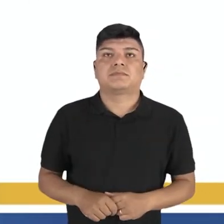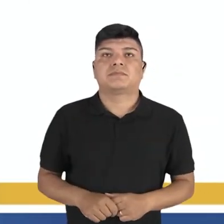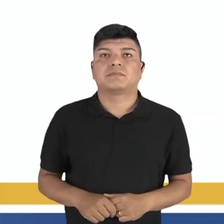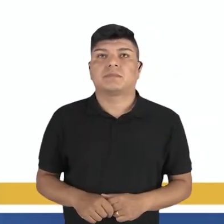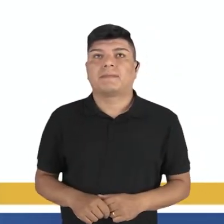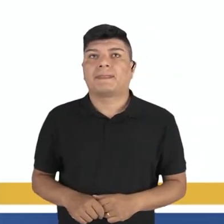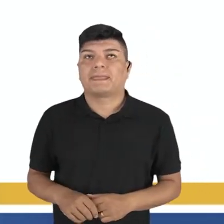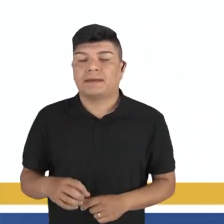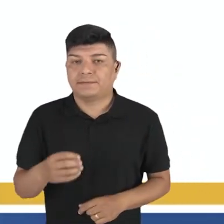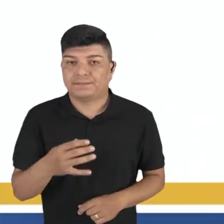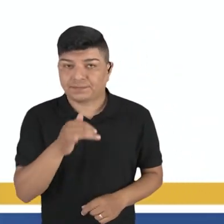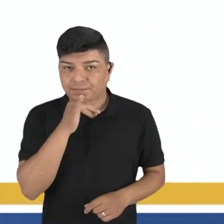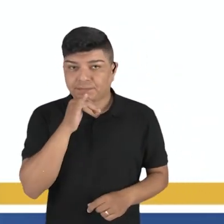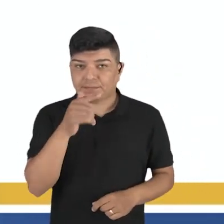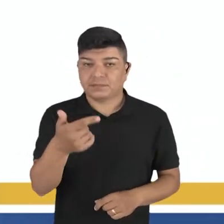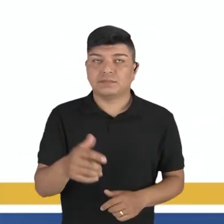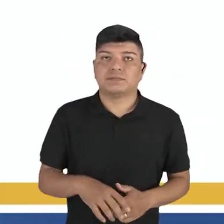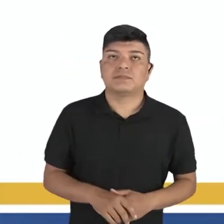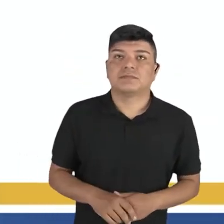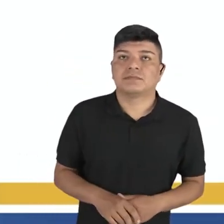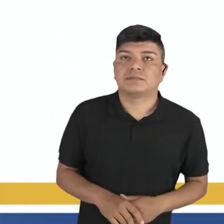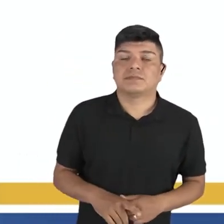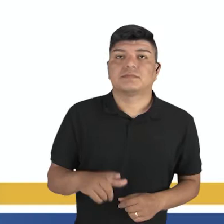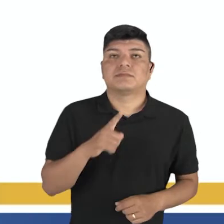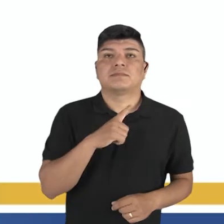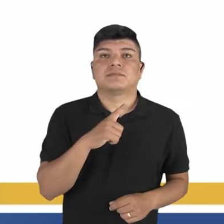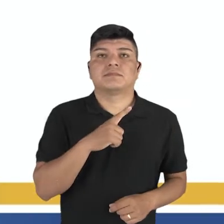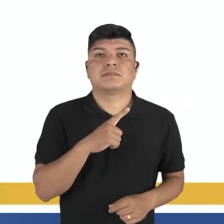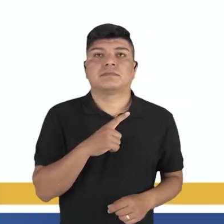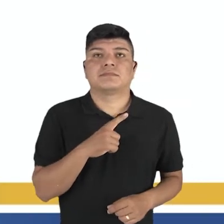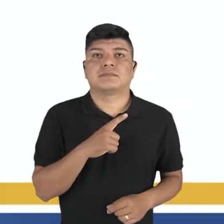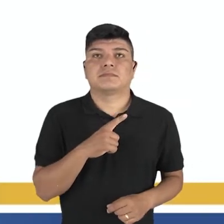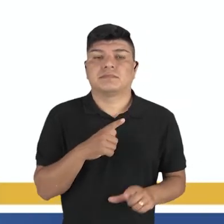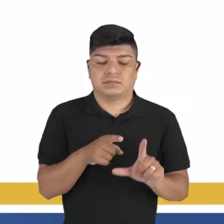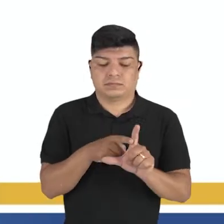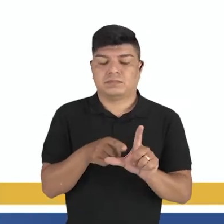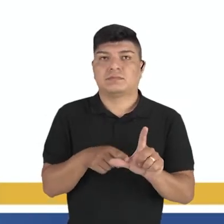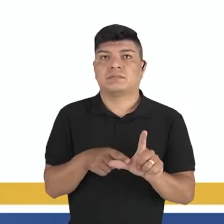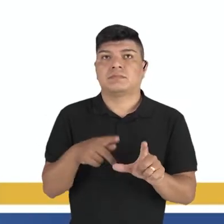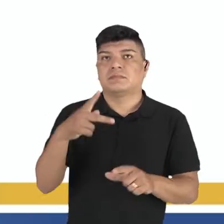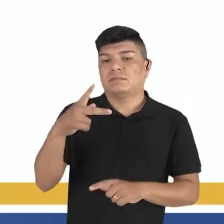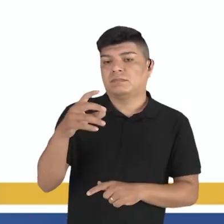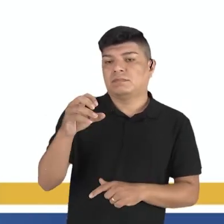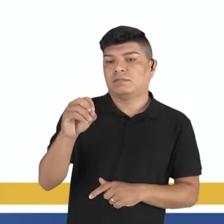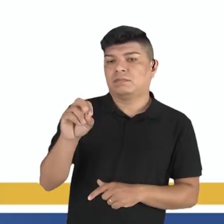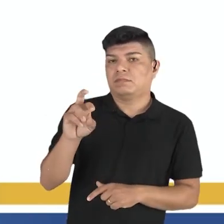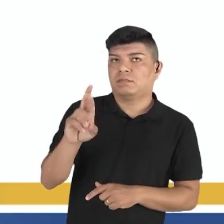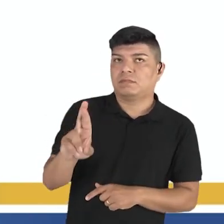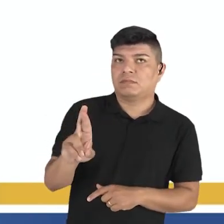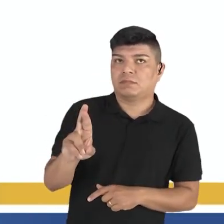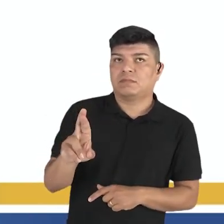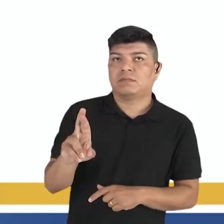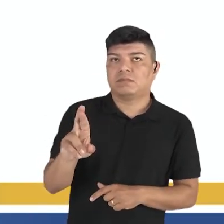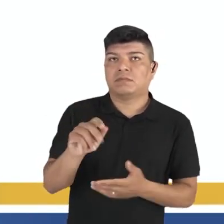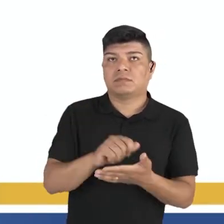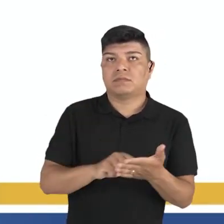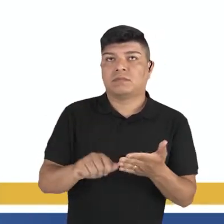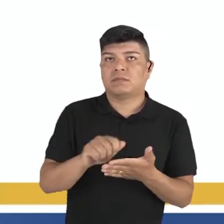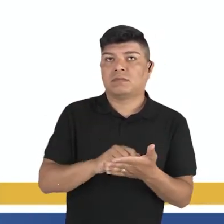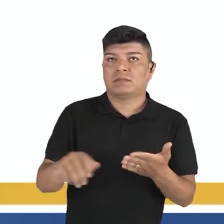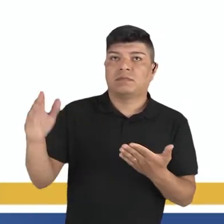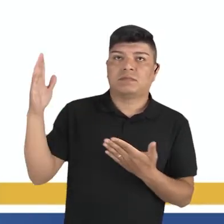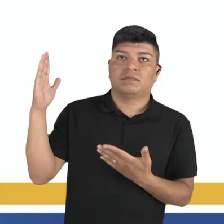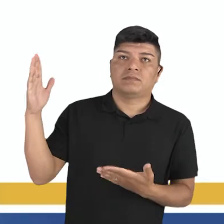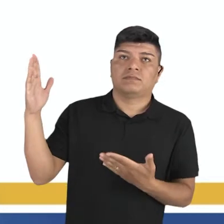Bom, veja mais exemplos. Eu tenho aí o meu ângulo POR, a notação que eu usei aí foi